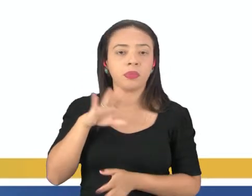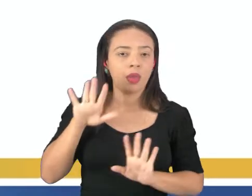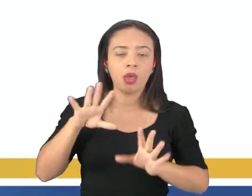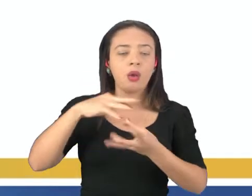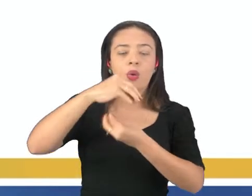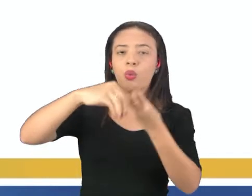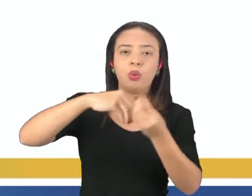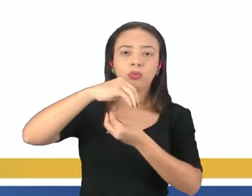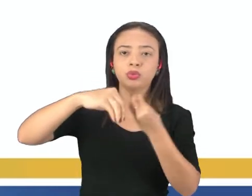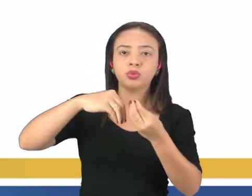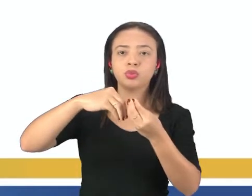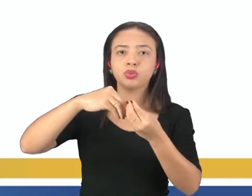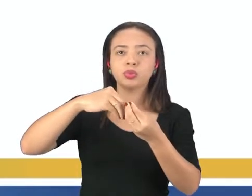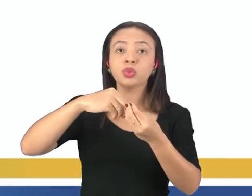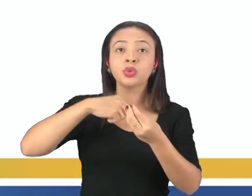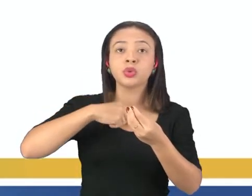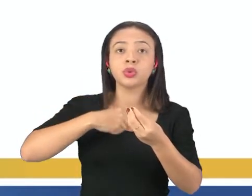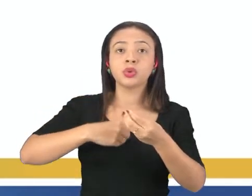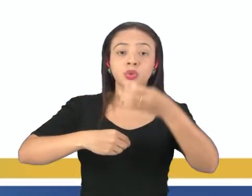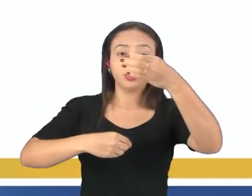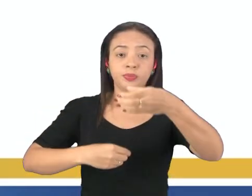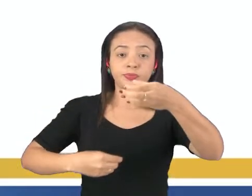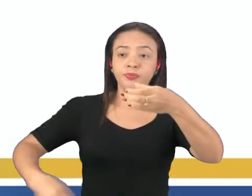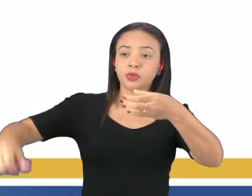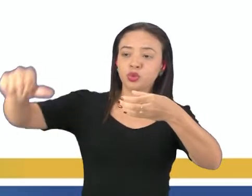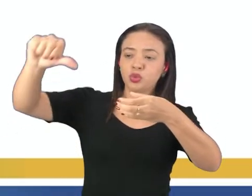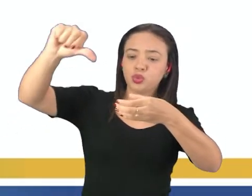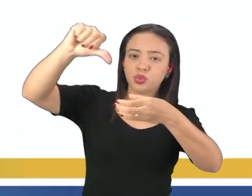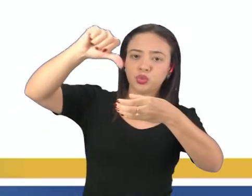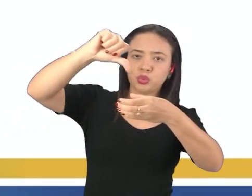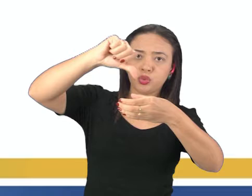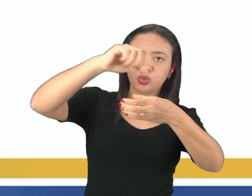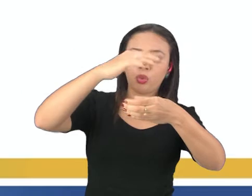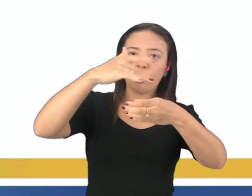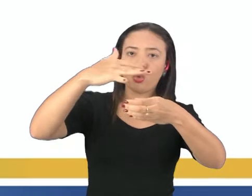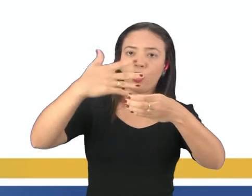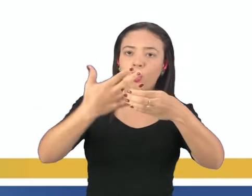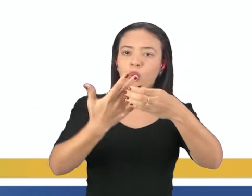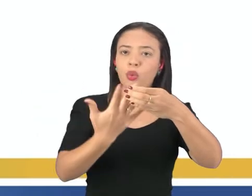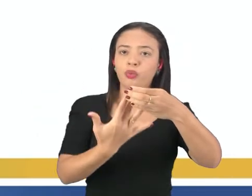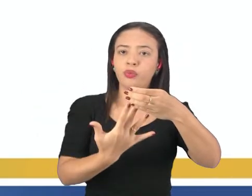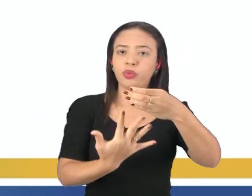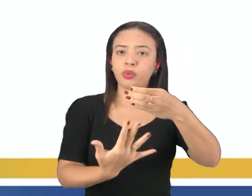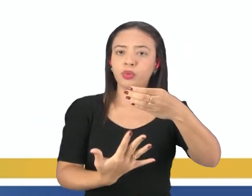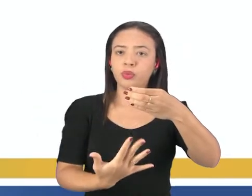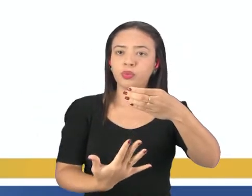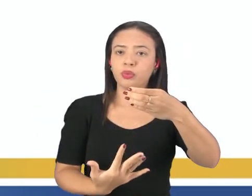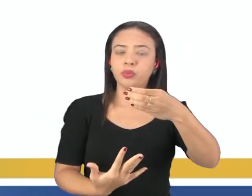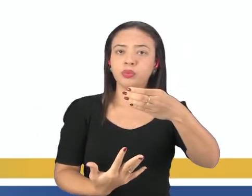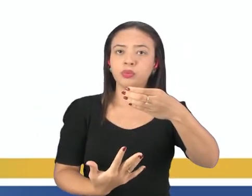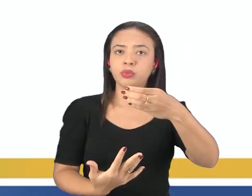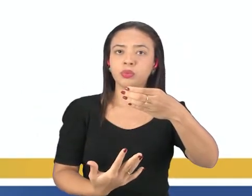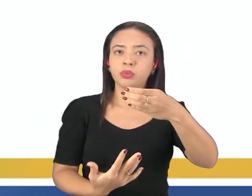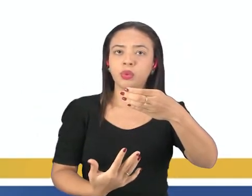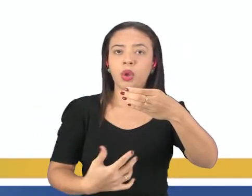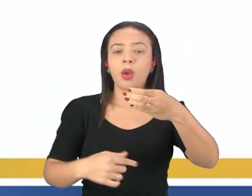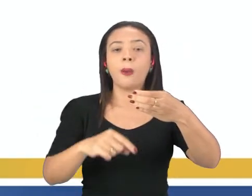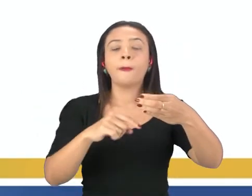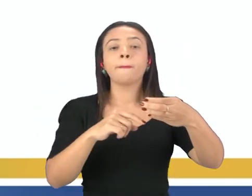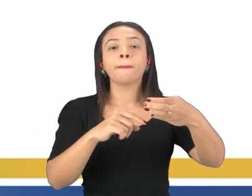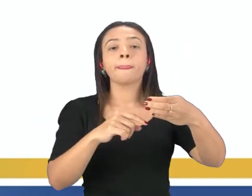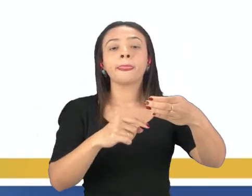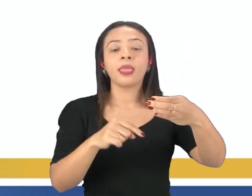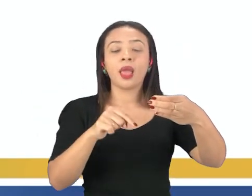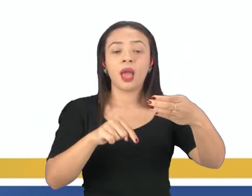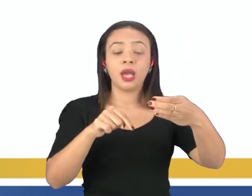mistura, eu vou passar essa mistura por um funil ou um papel, e aí eu vou conseguir retirar